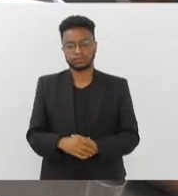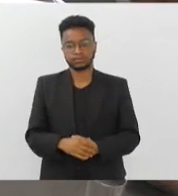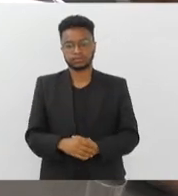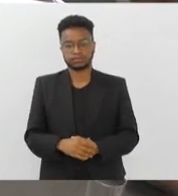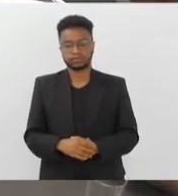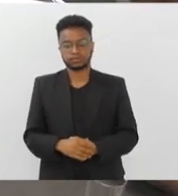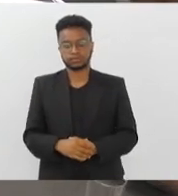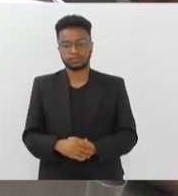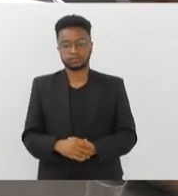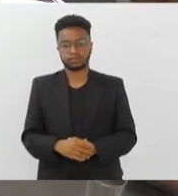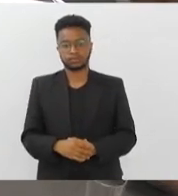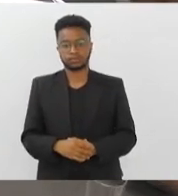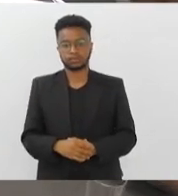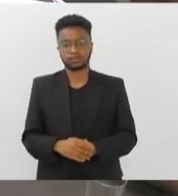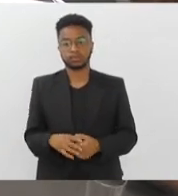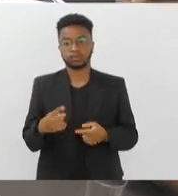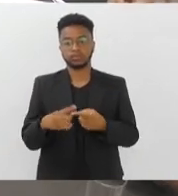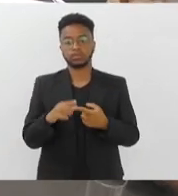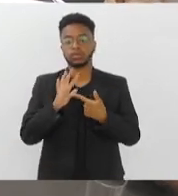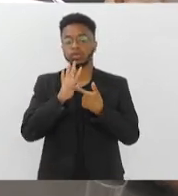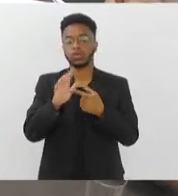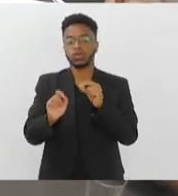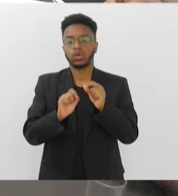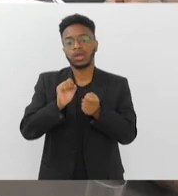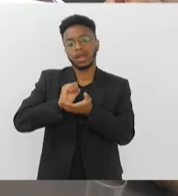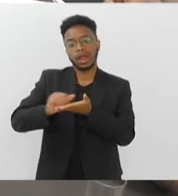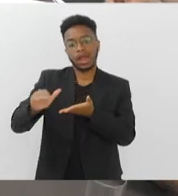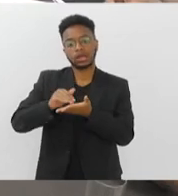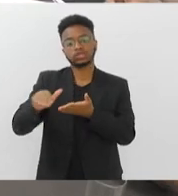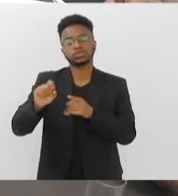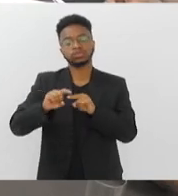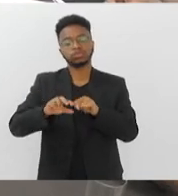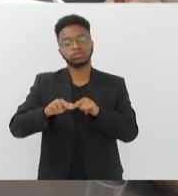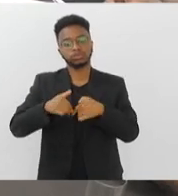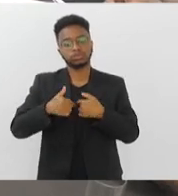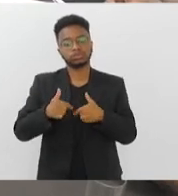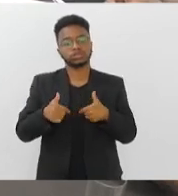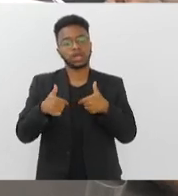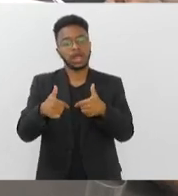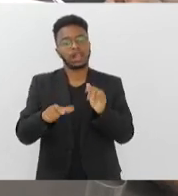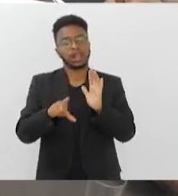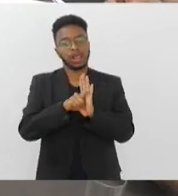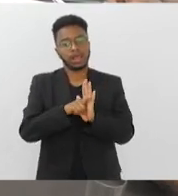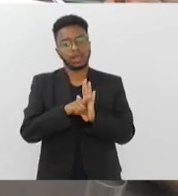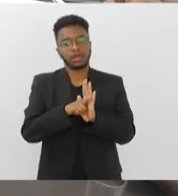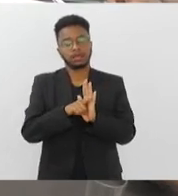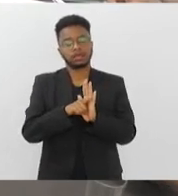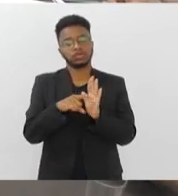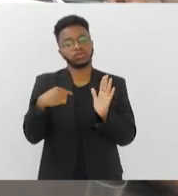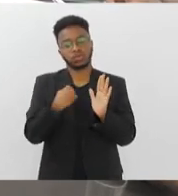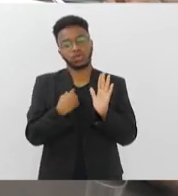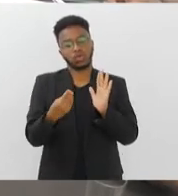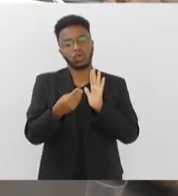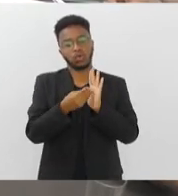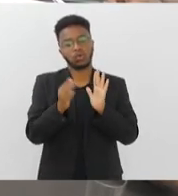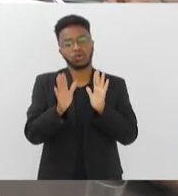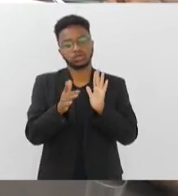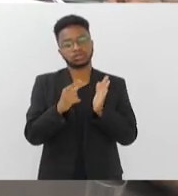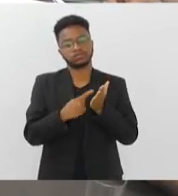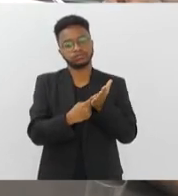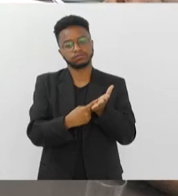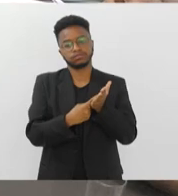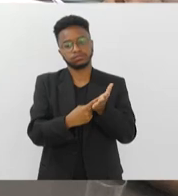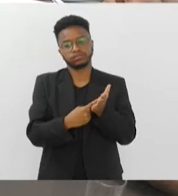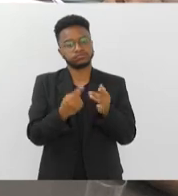de lei, que diz que as despesas decorrentes da execução desta lei correrão, que a gente já combinou aqui que